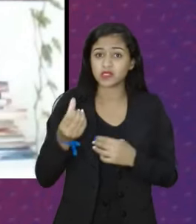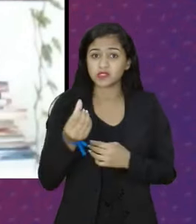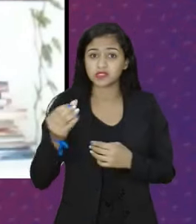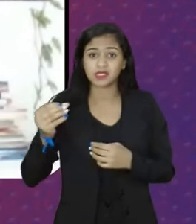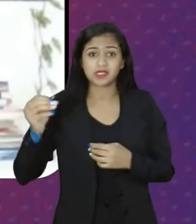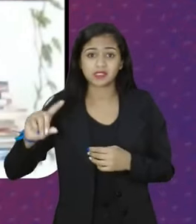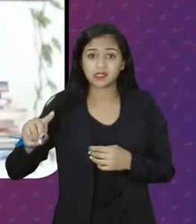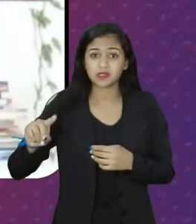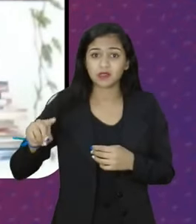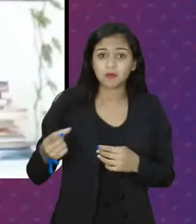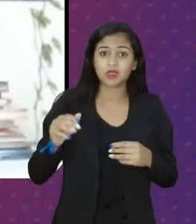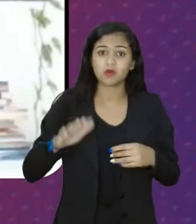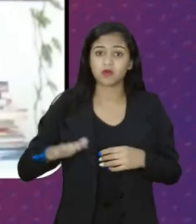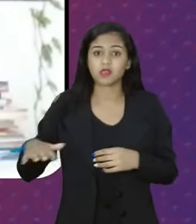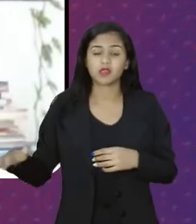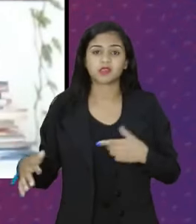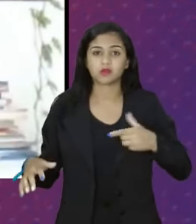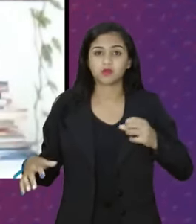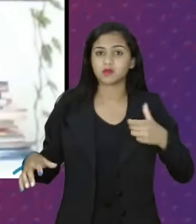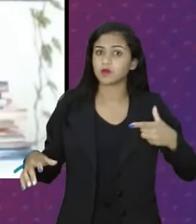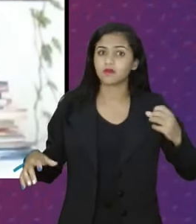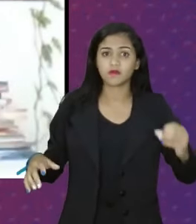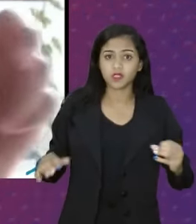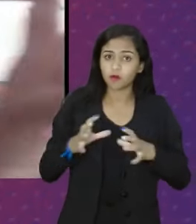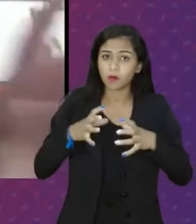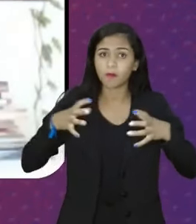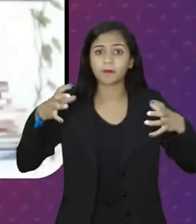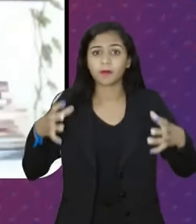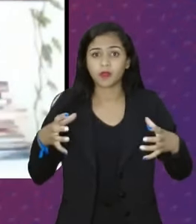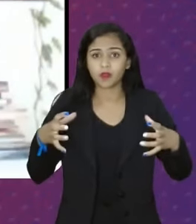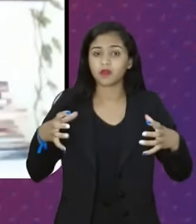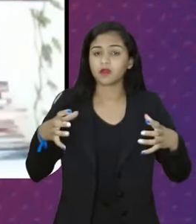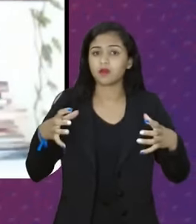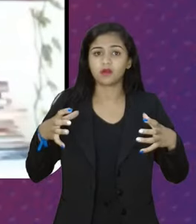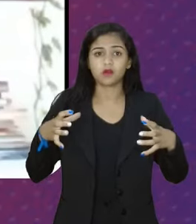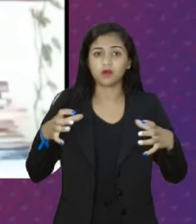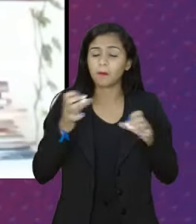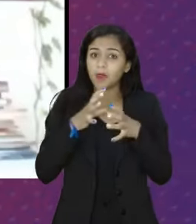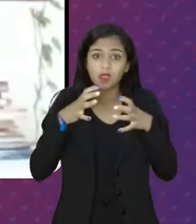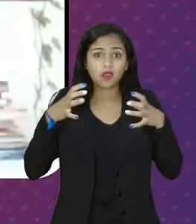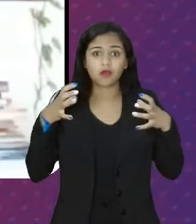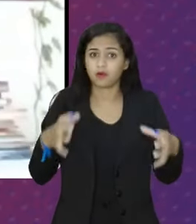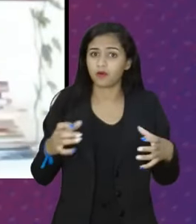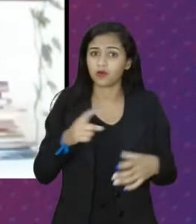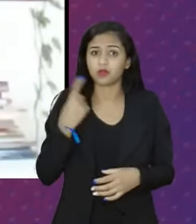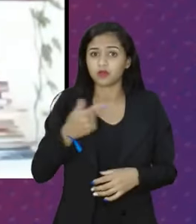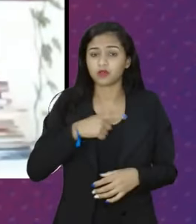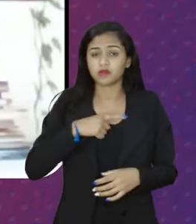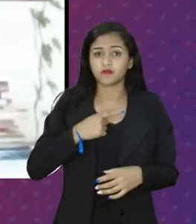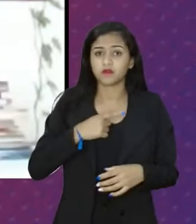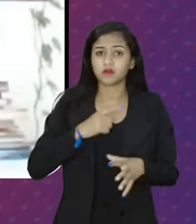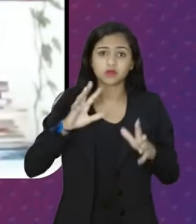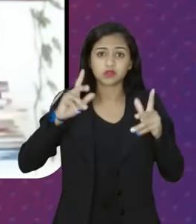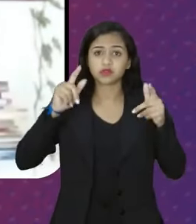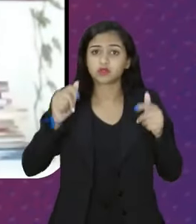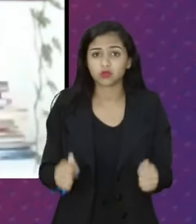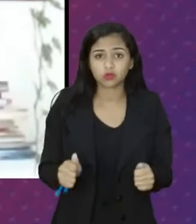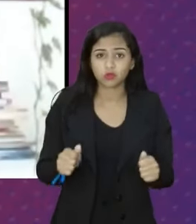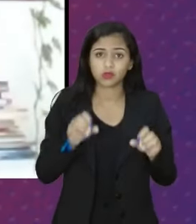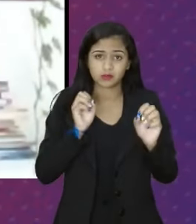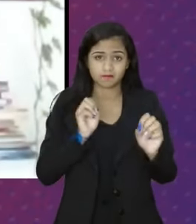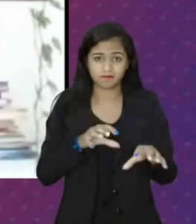3.600.000 crianças em 2020. Foi o maior aumento que nós tivemos em toda a educação